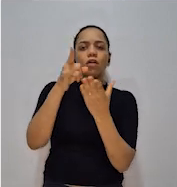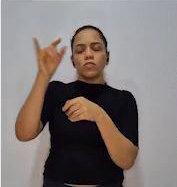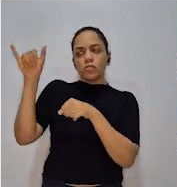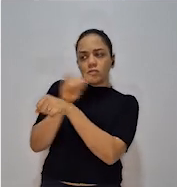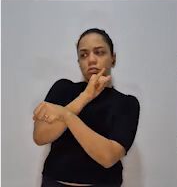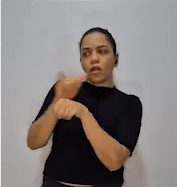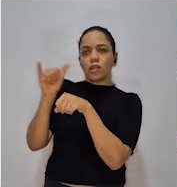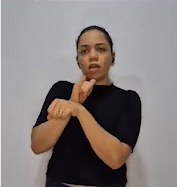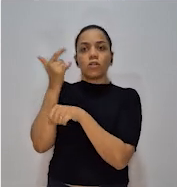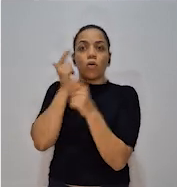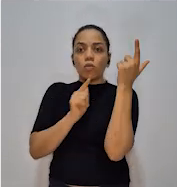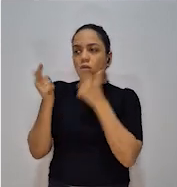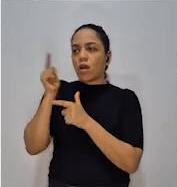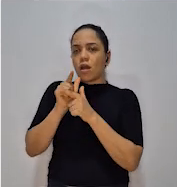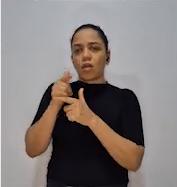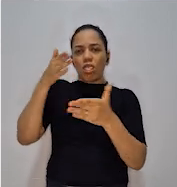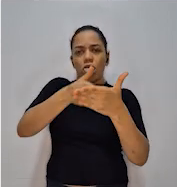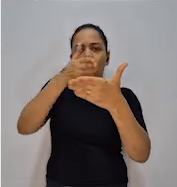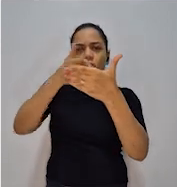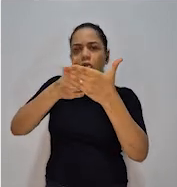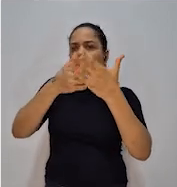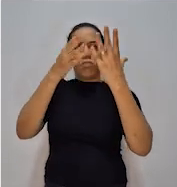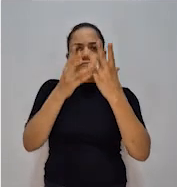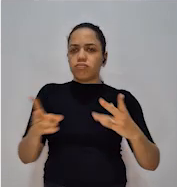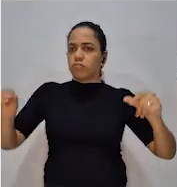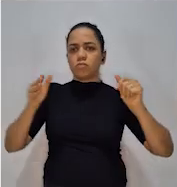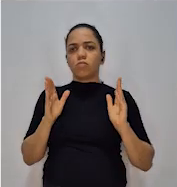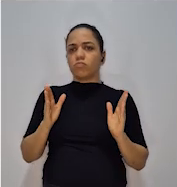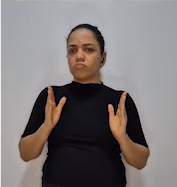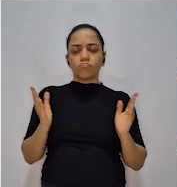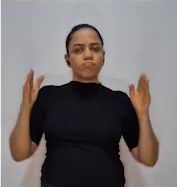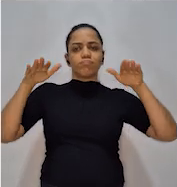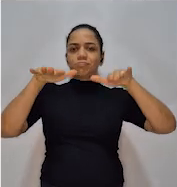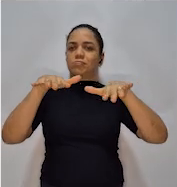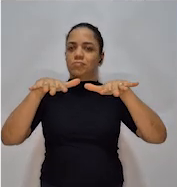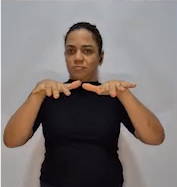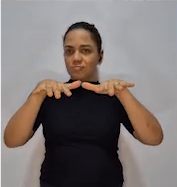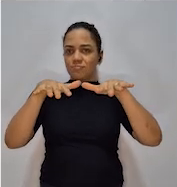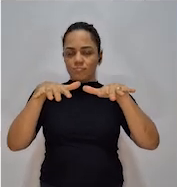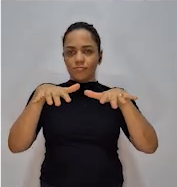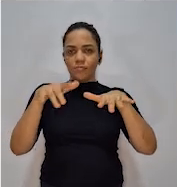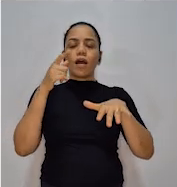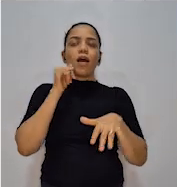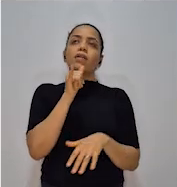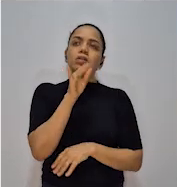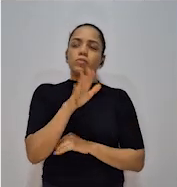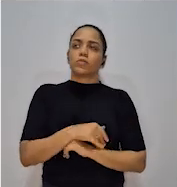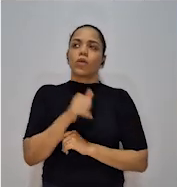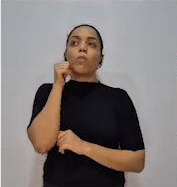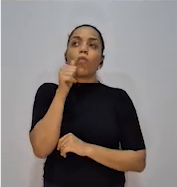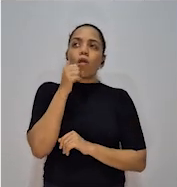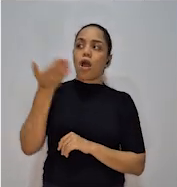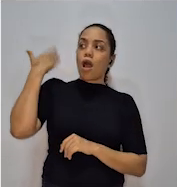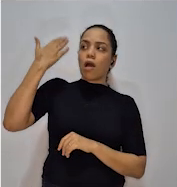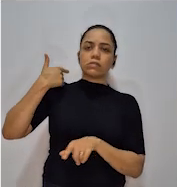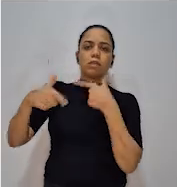pessoas possam prosperar. Então, vou dar um exemplo. Se as mulheres historicamente ficaram fora do mercado de trabalho, se eu quero que as mulheres